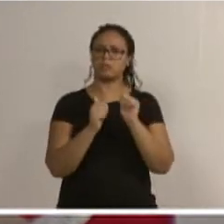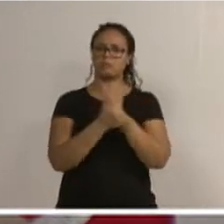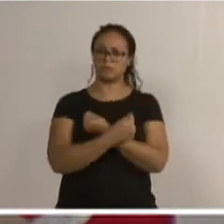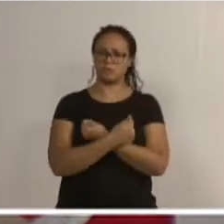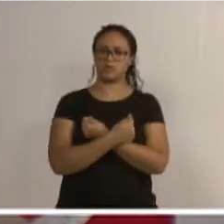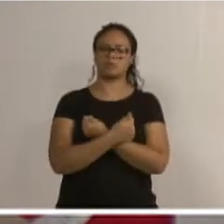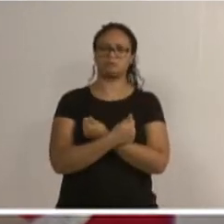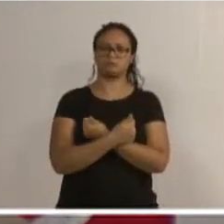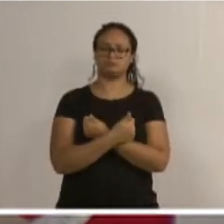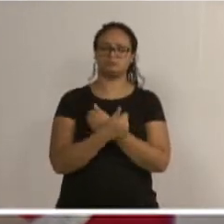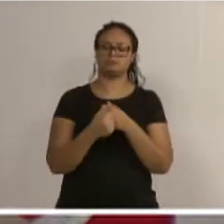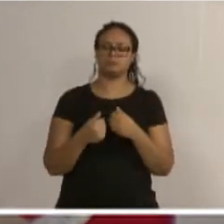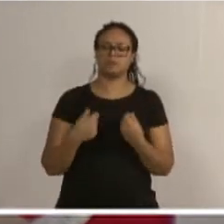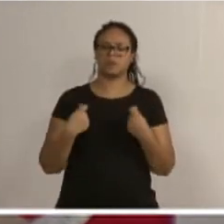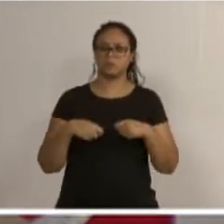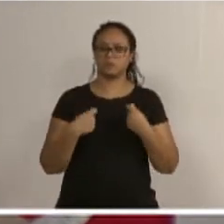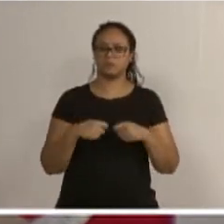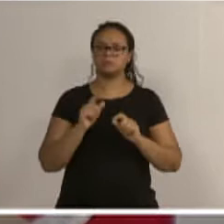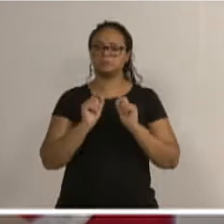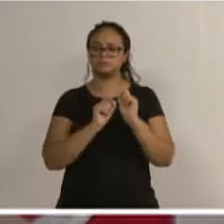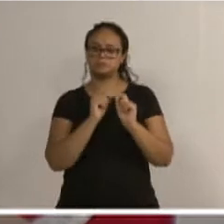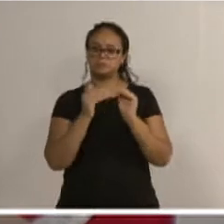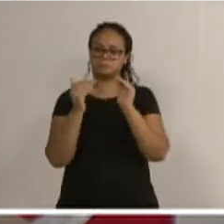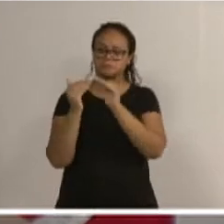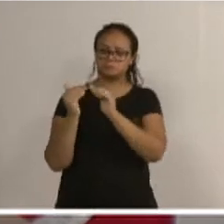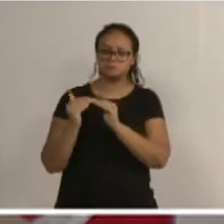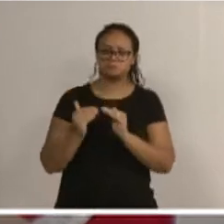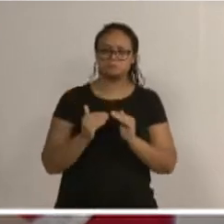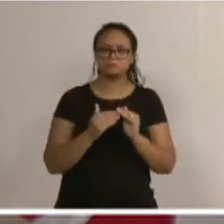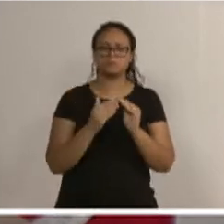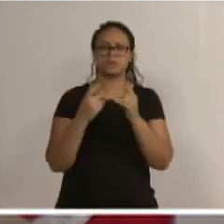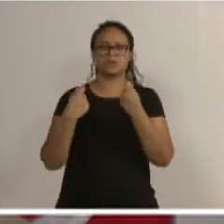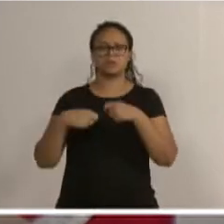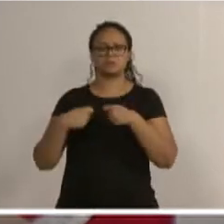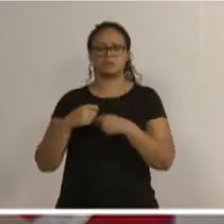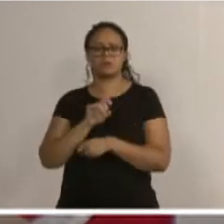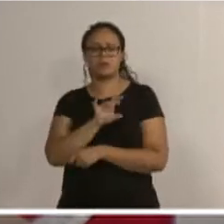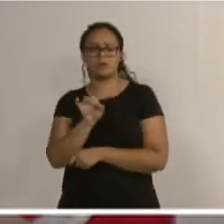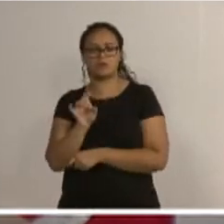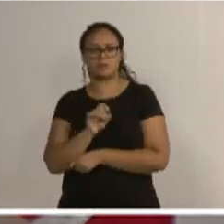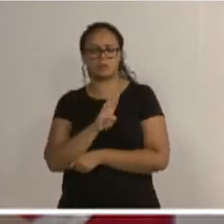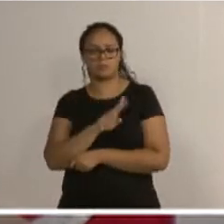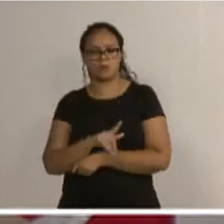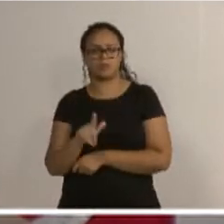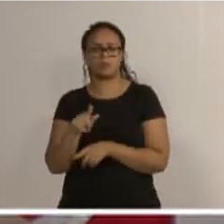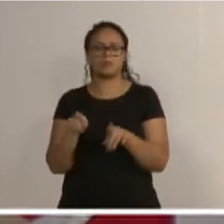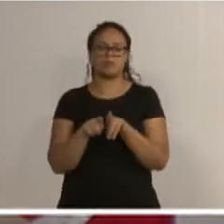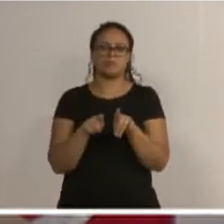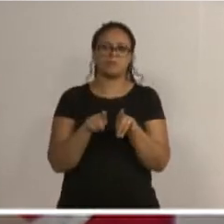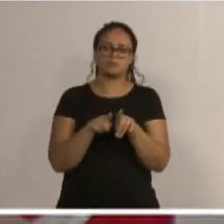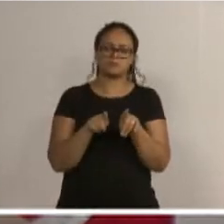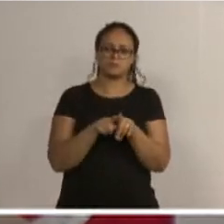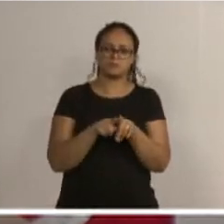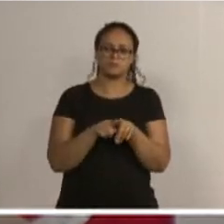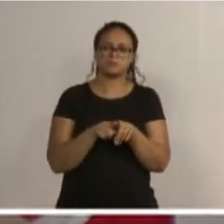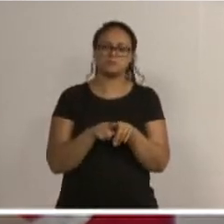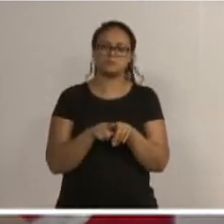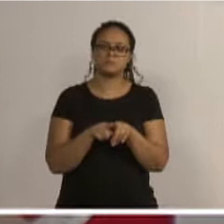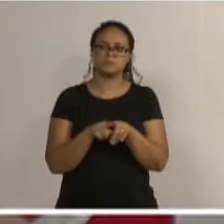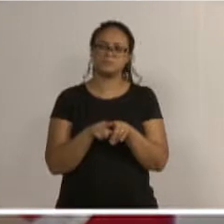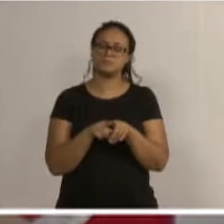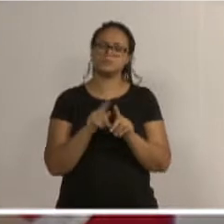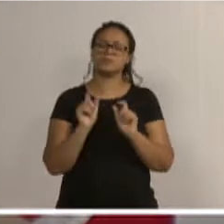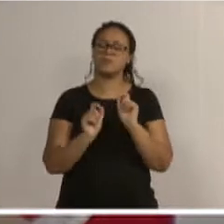nossa cidade, e que também atenda a um preço justo, né,